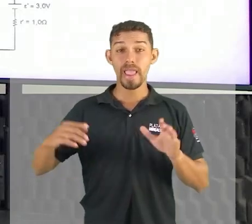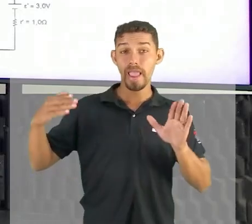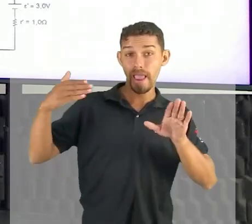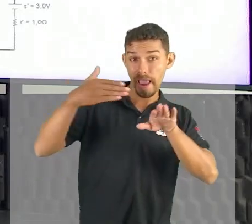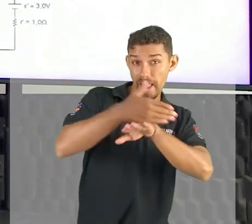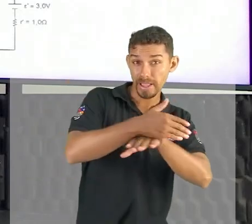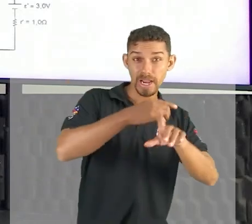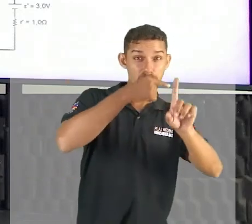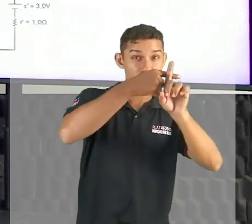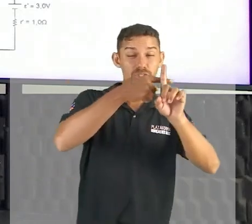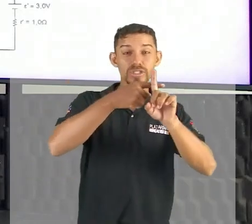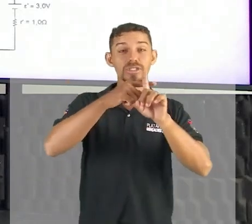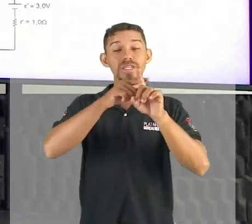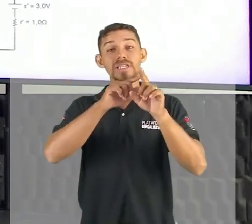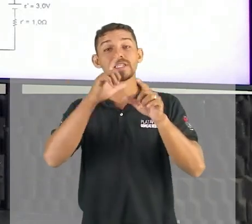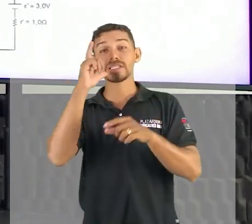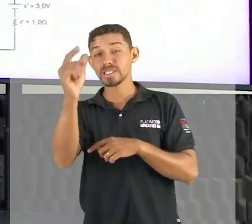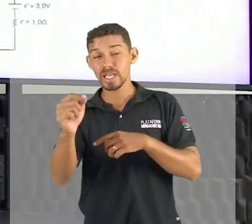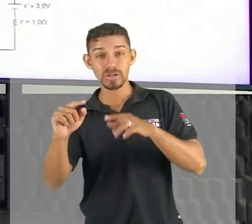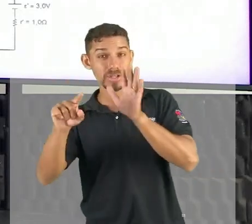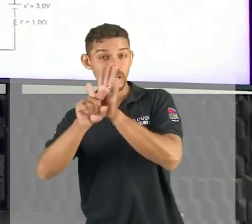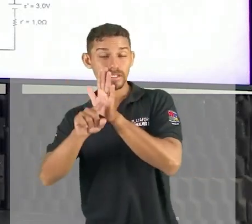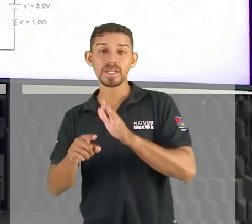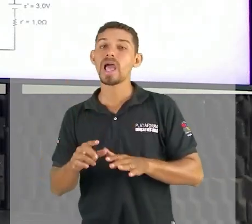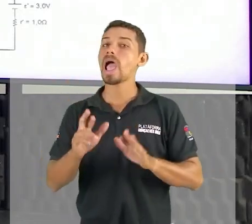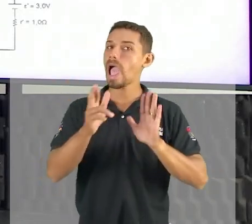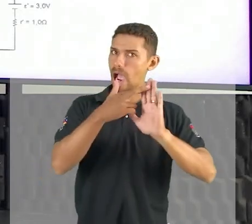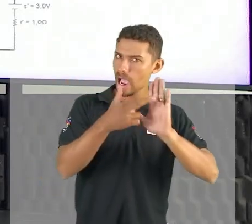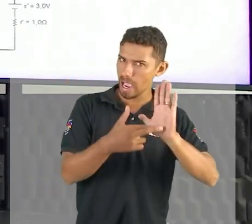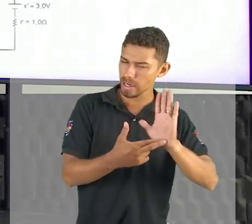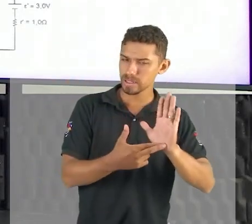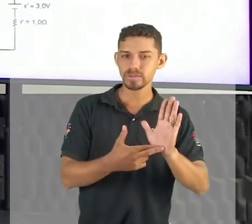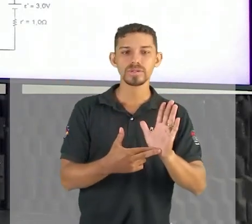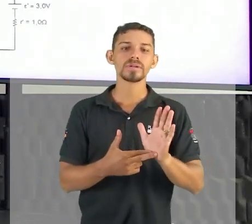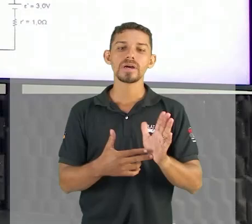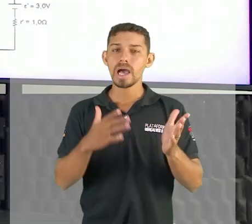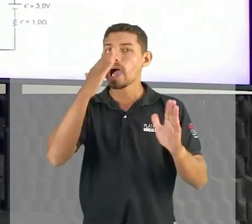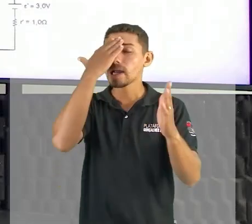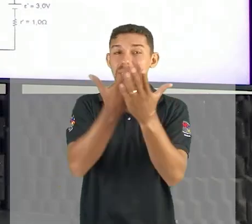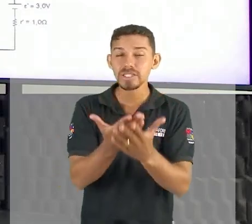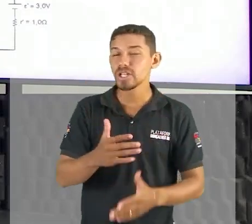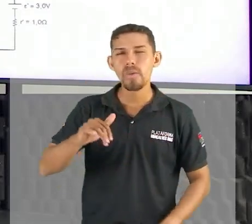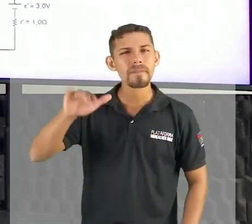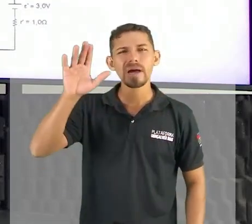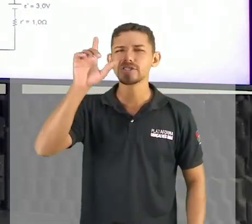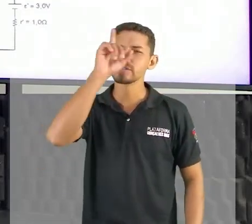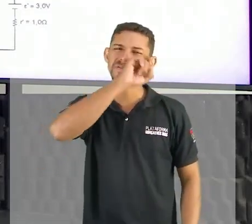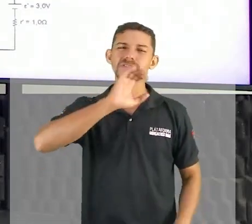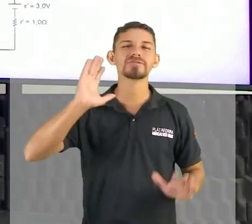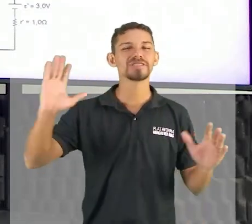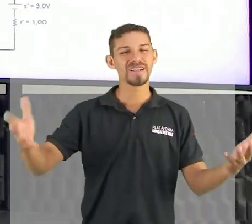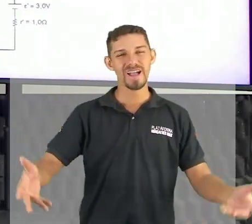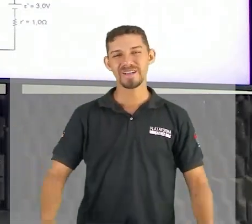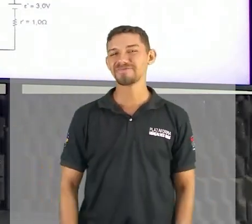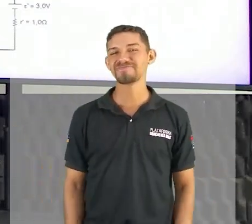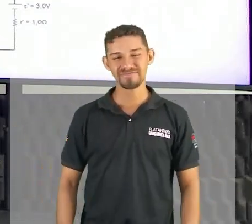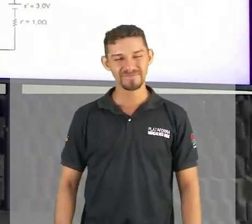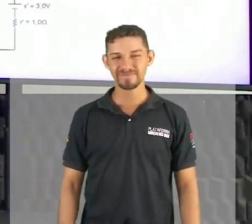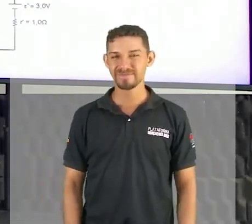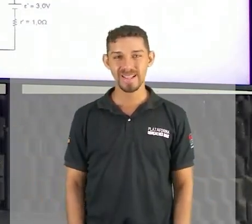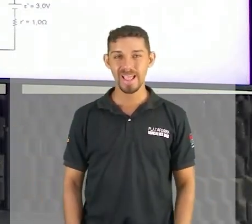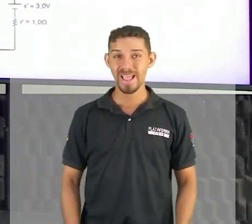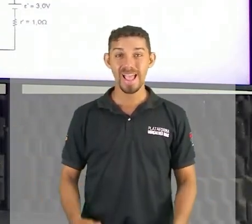Essa é a regra acreditem fizemos o mais difícil a resolução é a